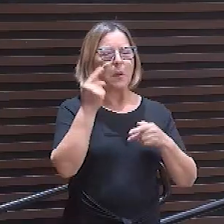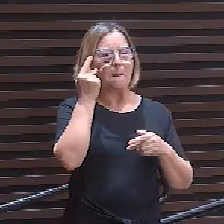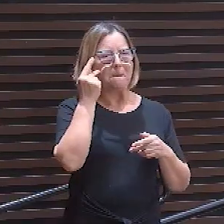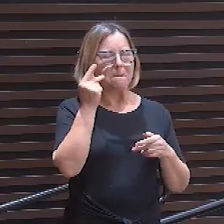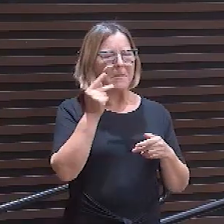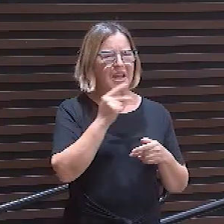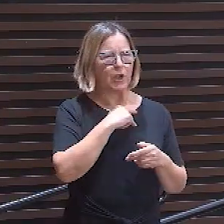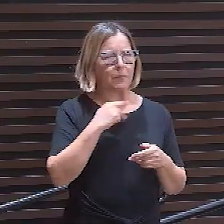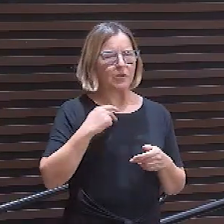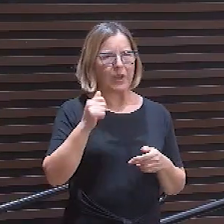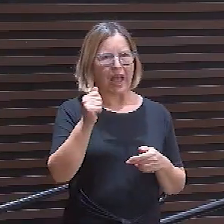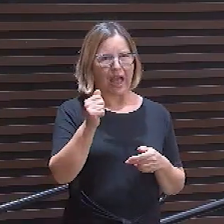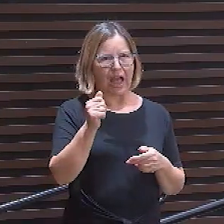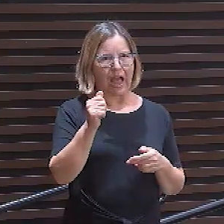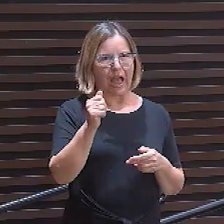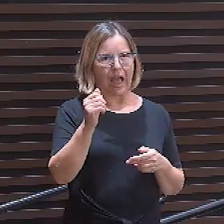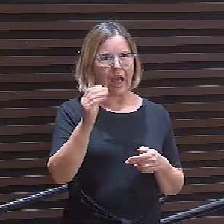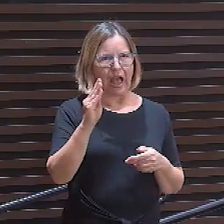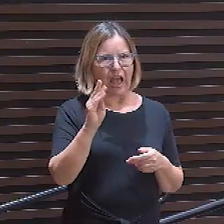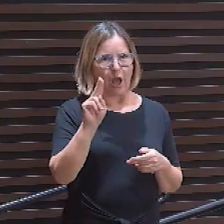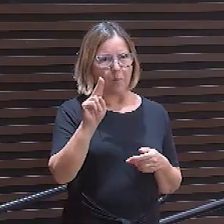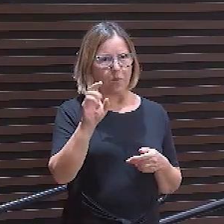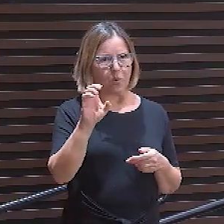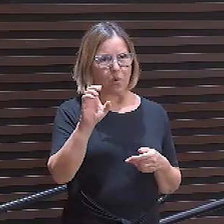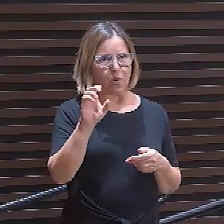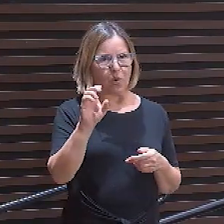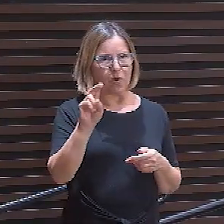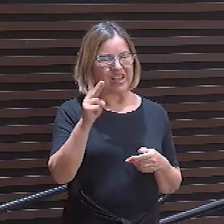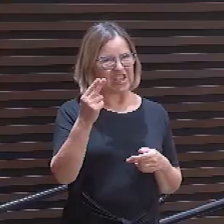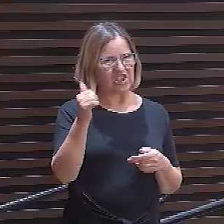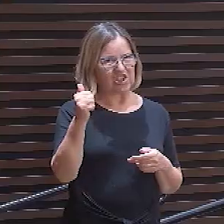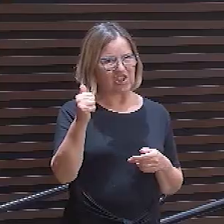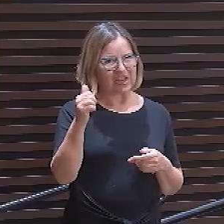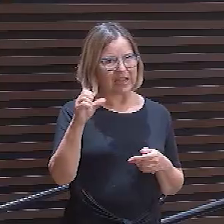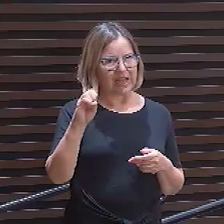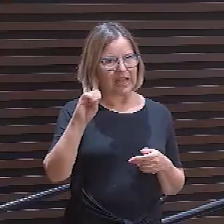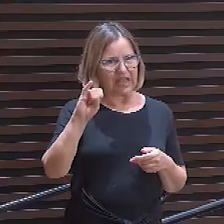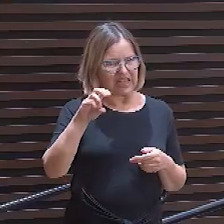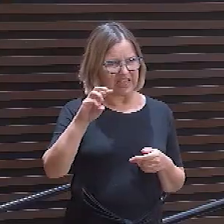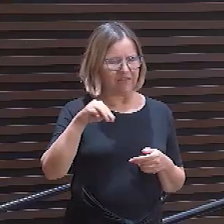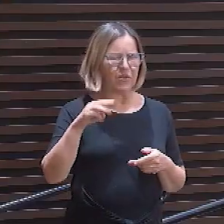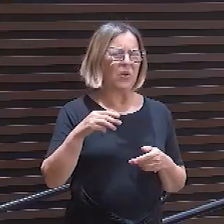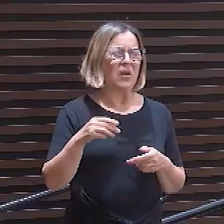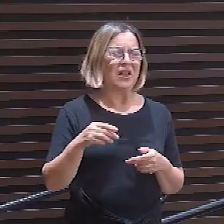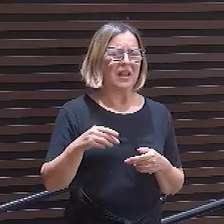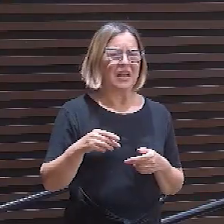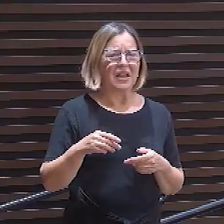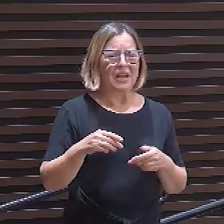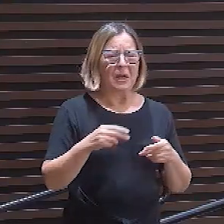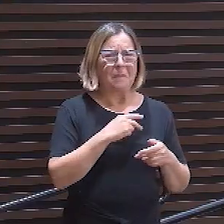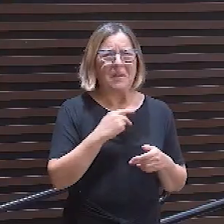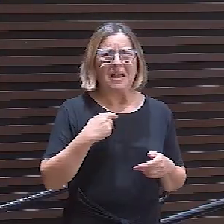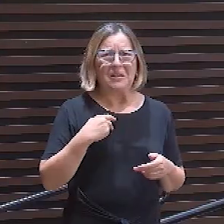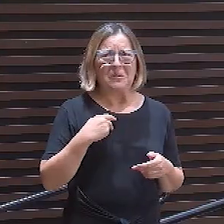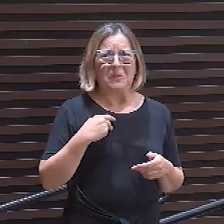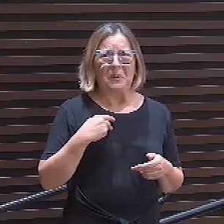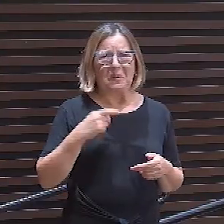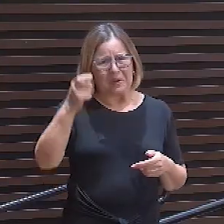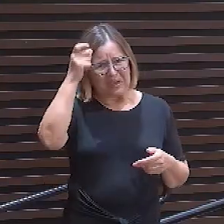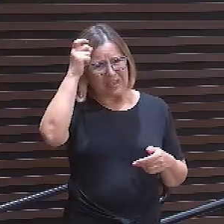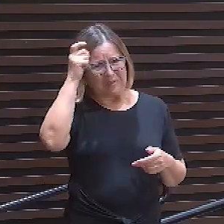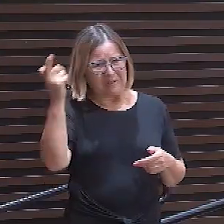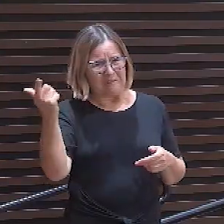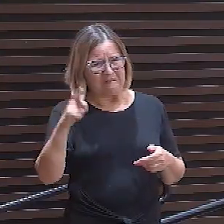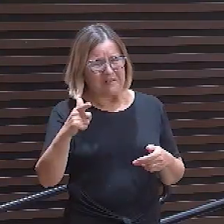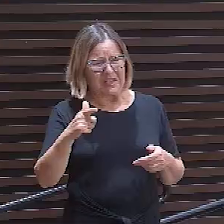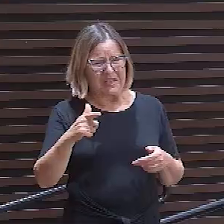atacando. Ele vem para me atacar. E o pastor Abuchaim disse, onde está Jesus em você, meu filho? Está em